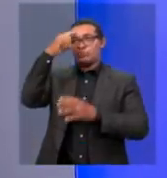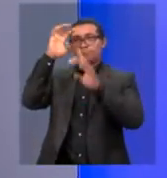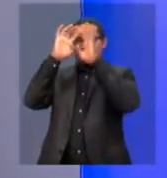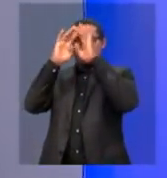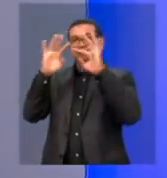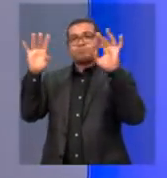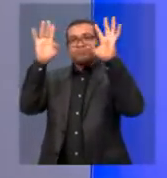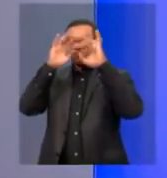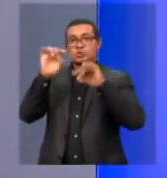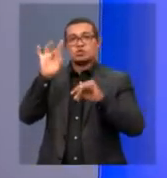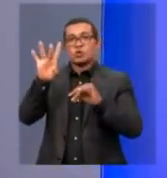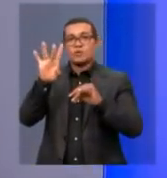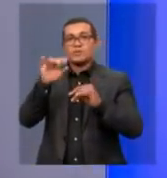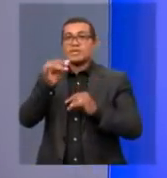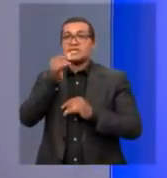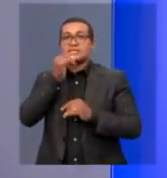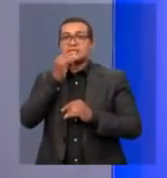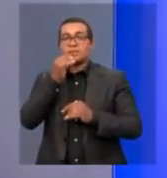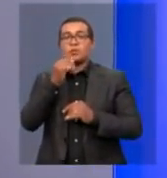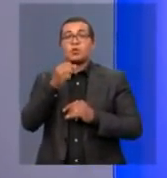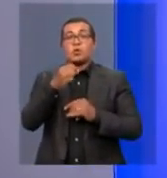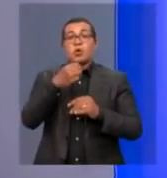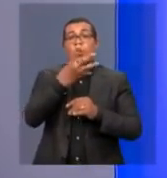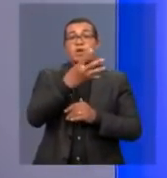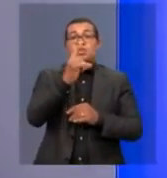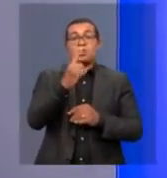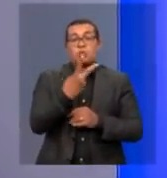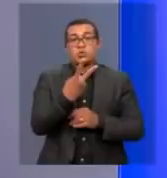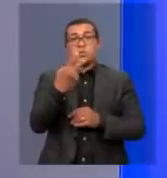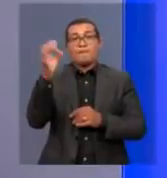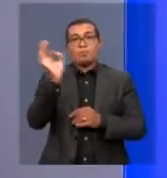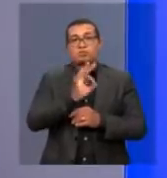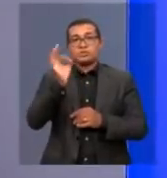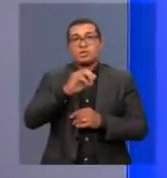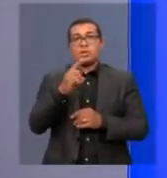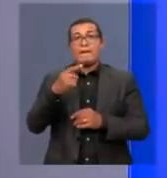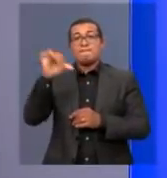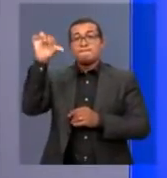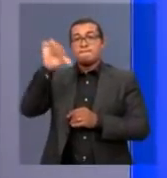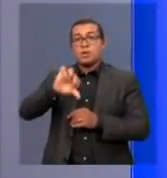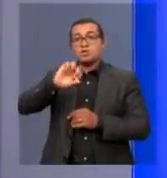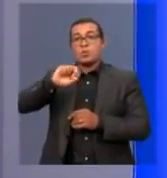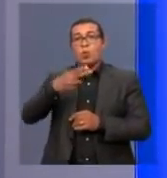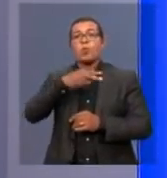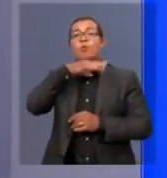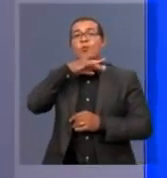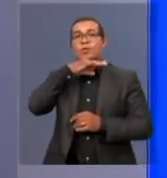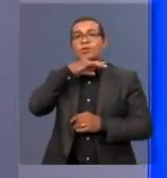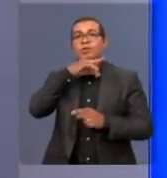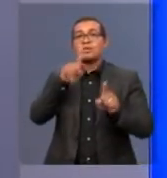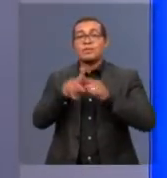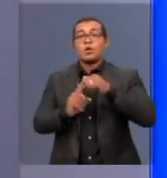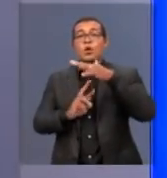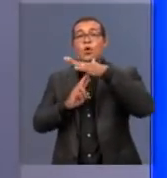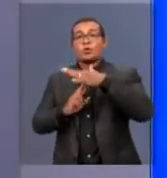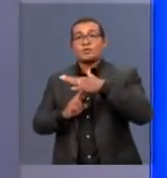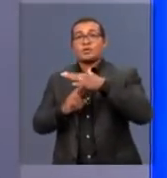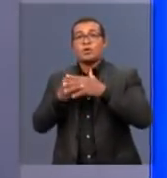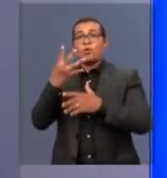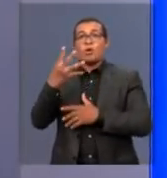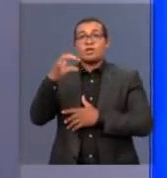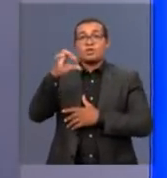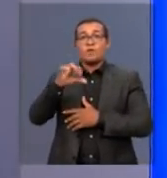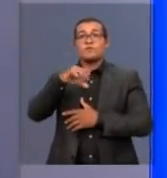42% péssimo e ruim outubro depois de três anos de governo rodoviário que investiu tanto 49%